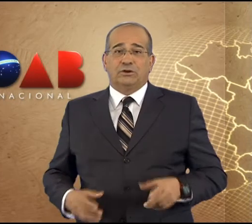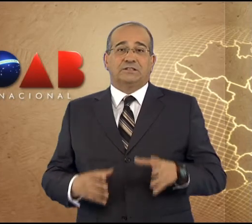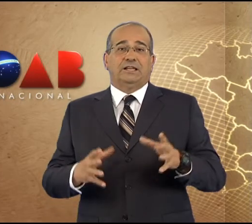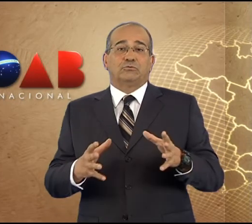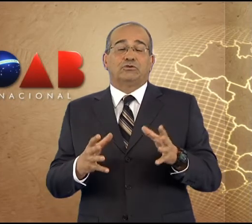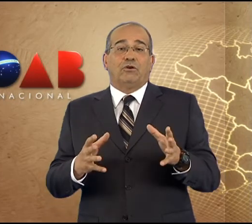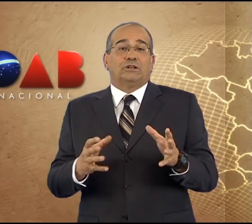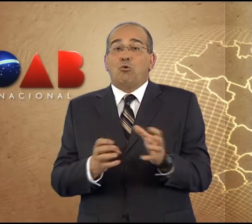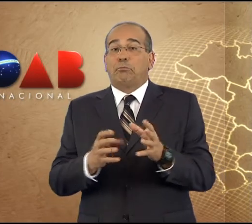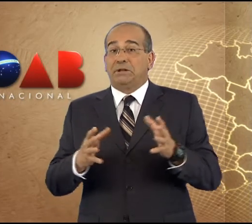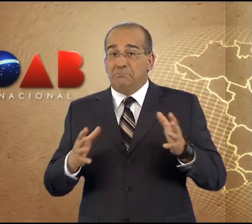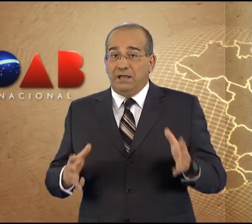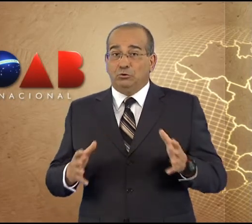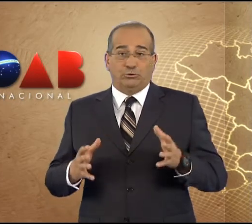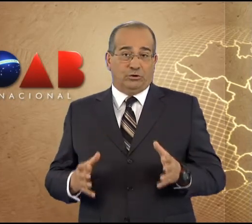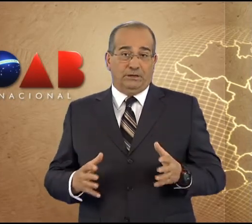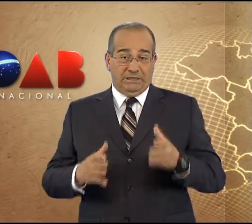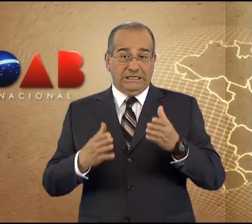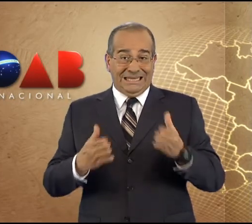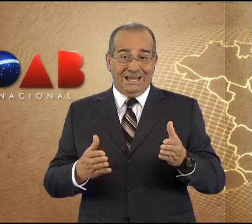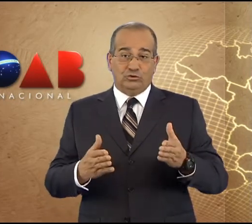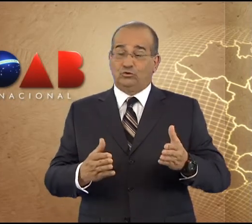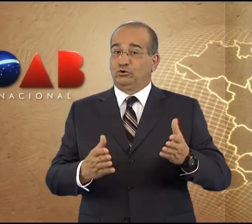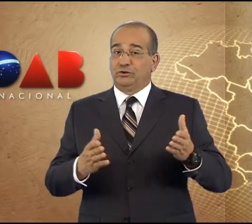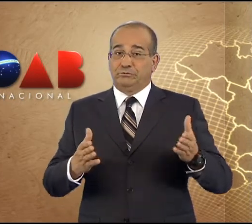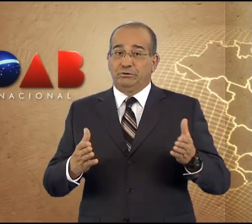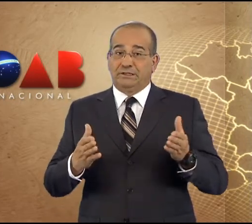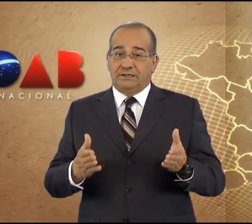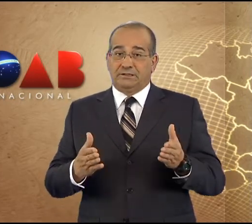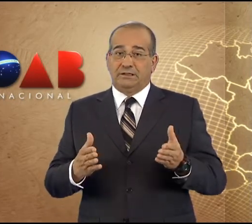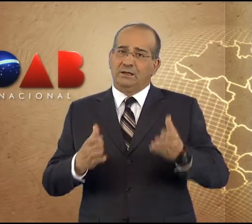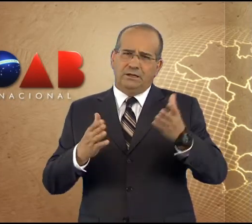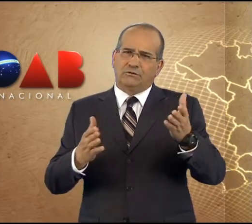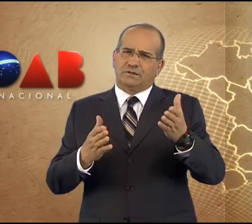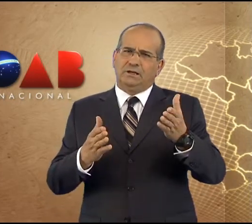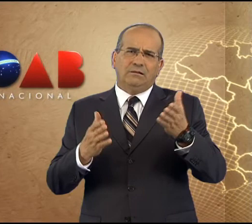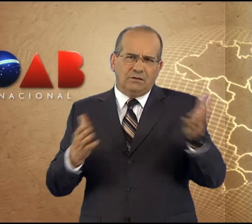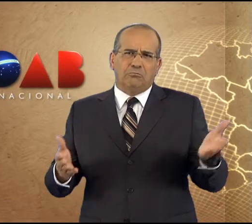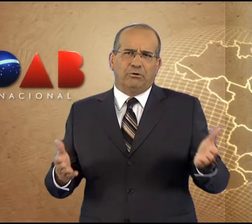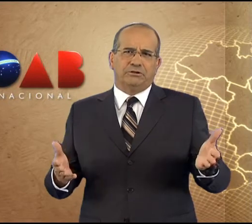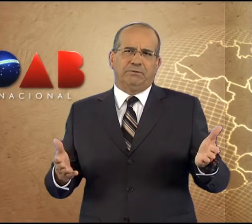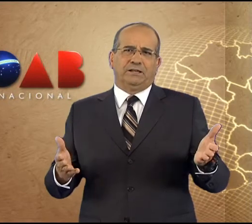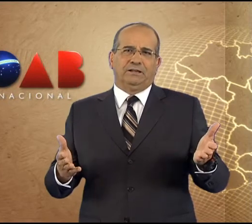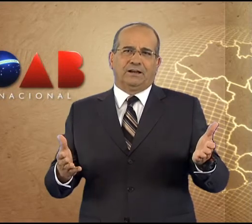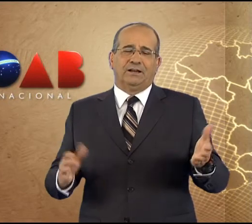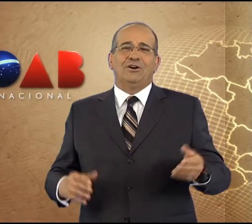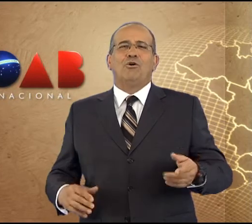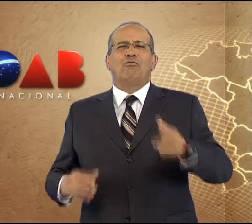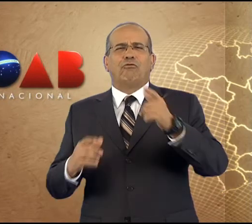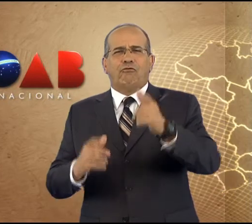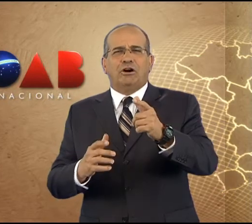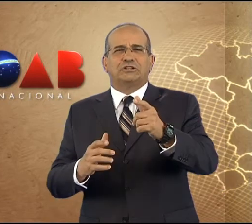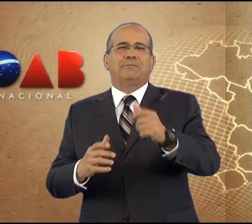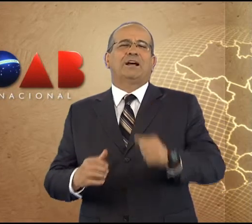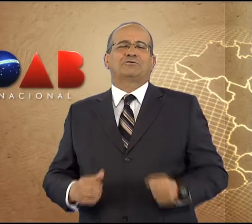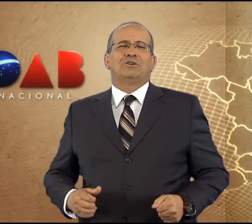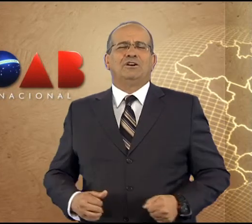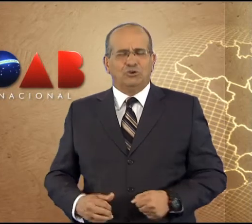vem, nós estaremos de volta com o primeiro programa inédito de 2013 e você não pode perder.